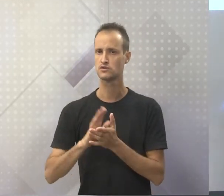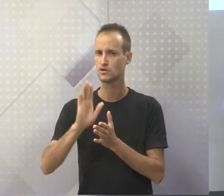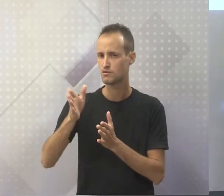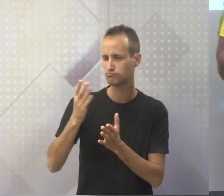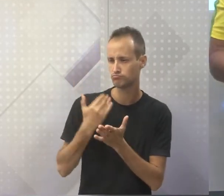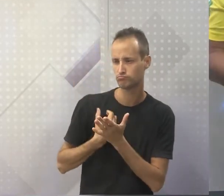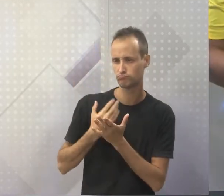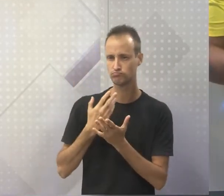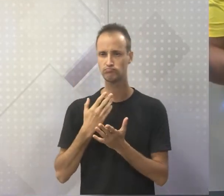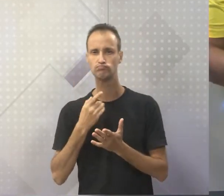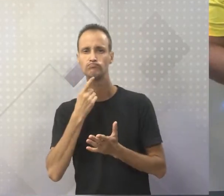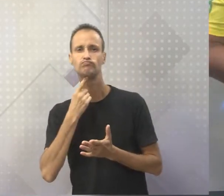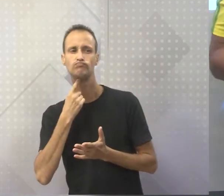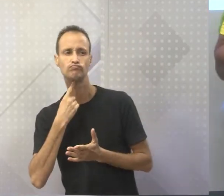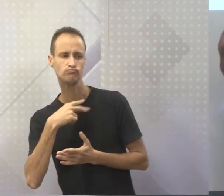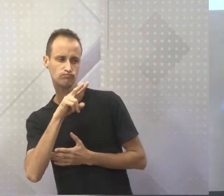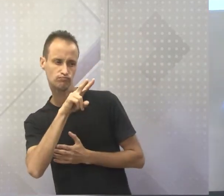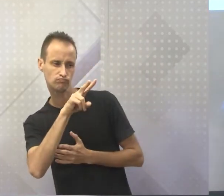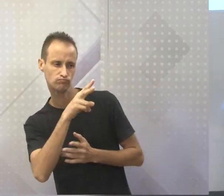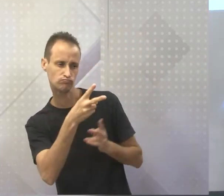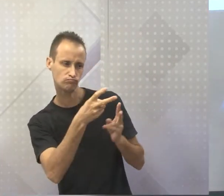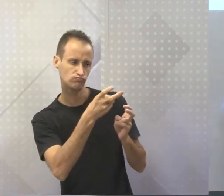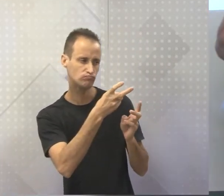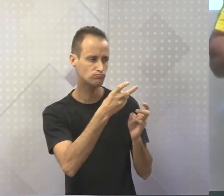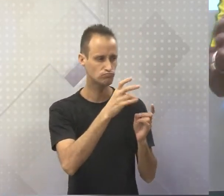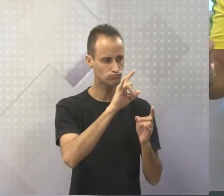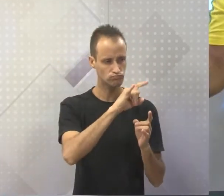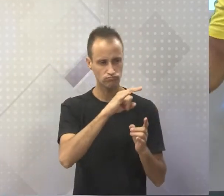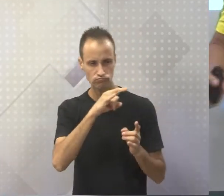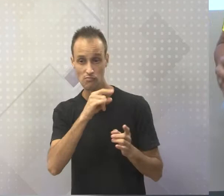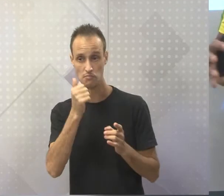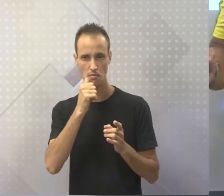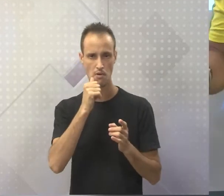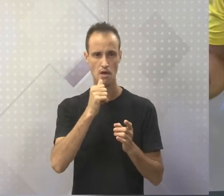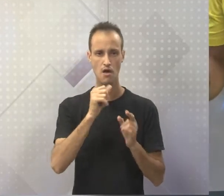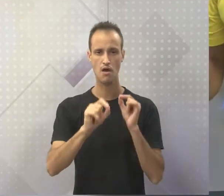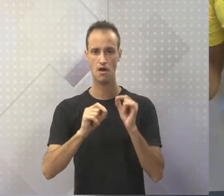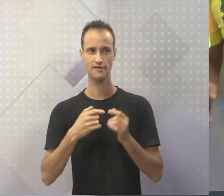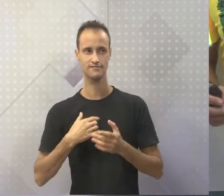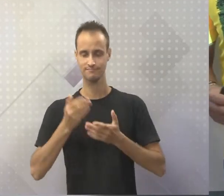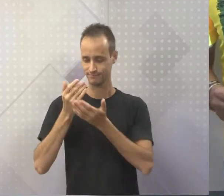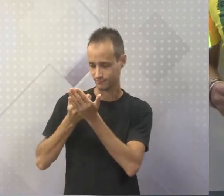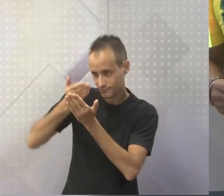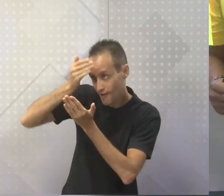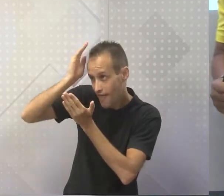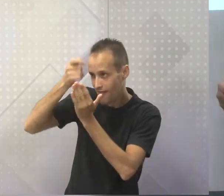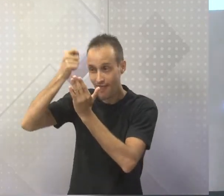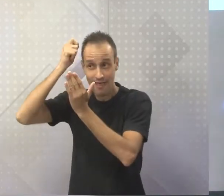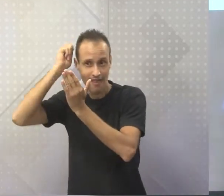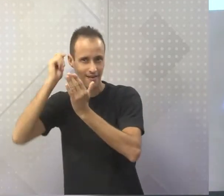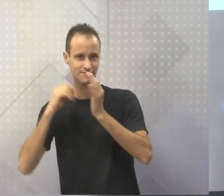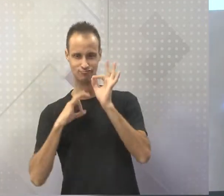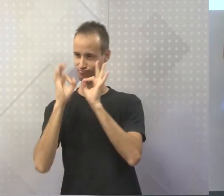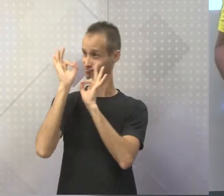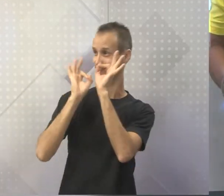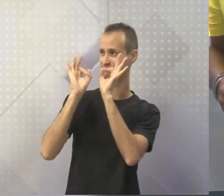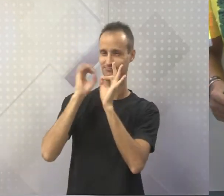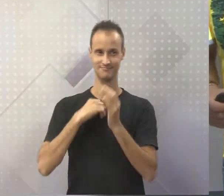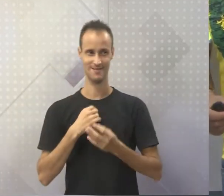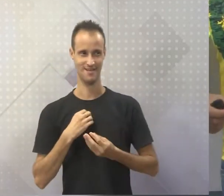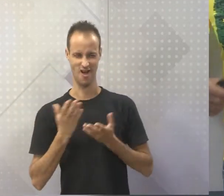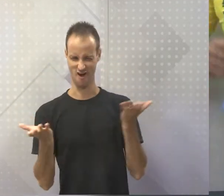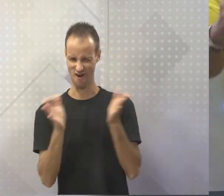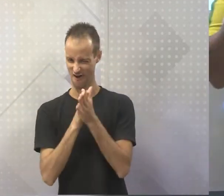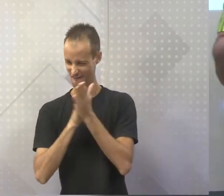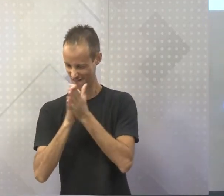interessando pelas meninas, aí bota um gelzinho no cabelo e diz, hoje eu falo para ela, hoje além de eu dar aquele